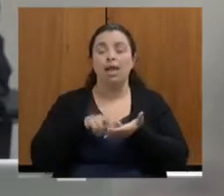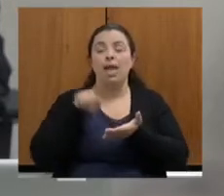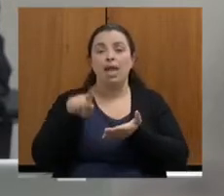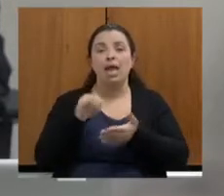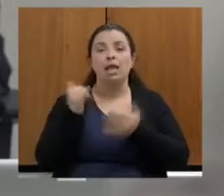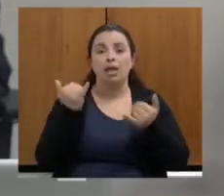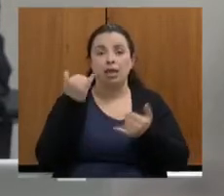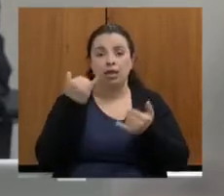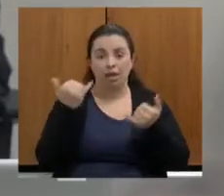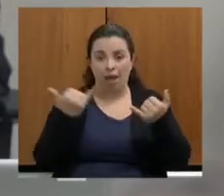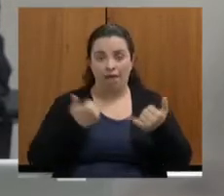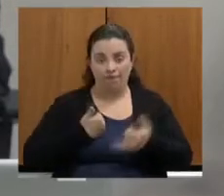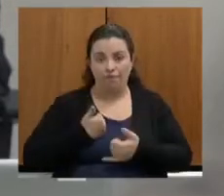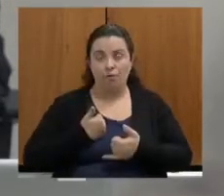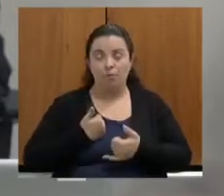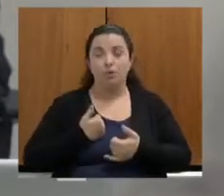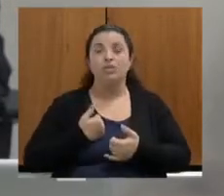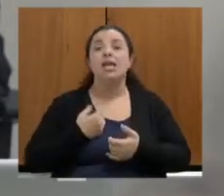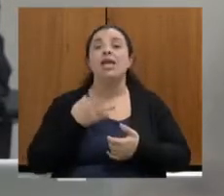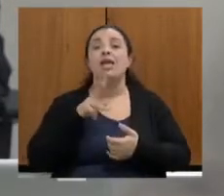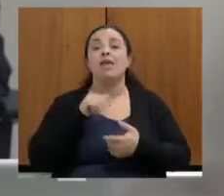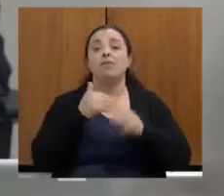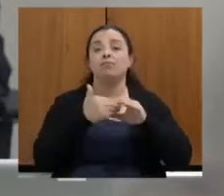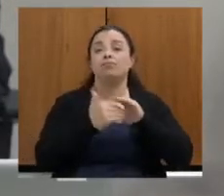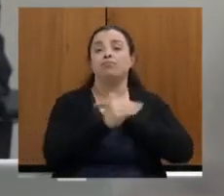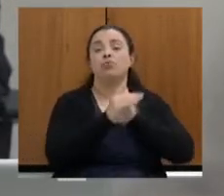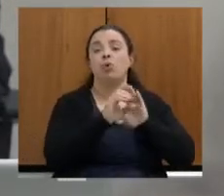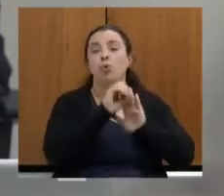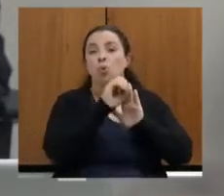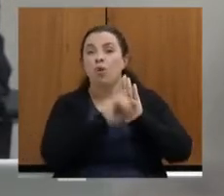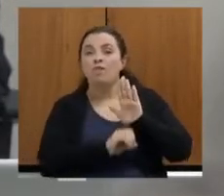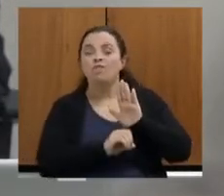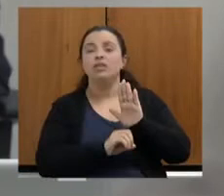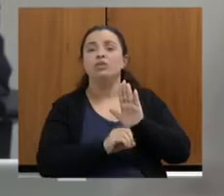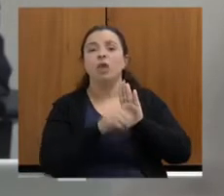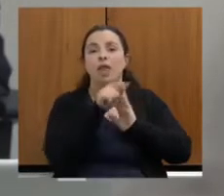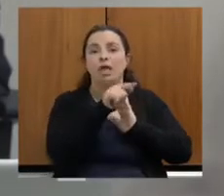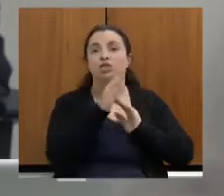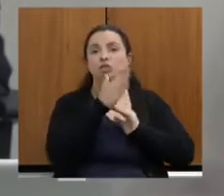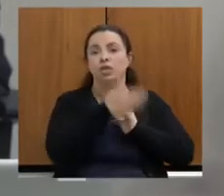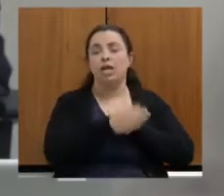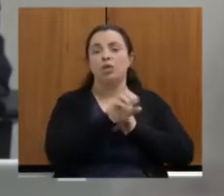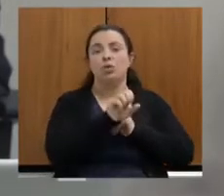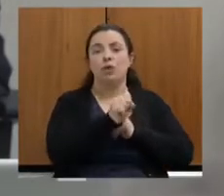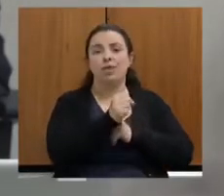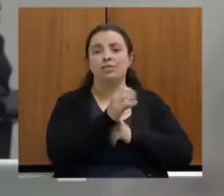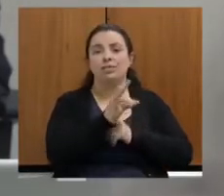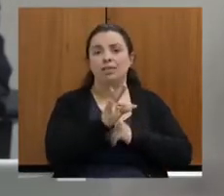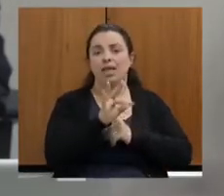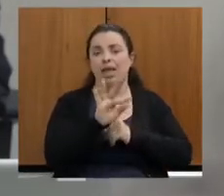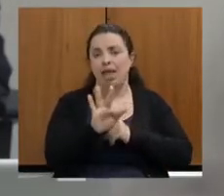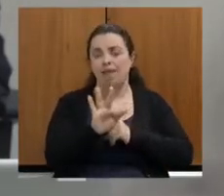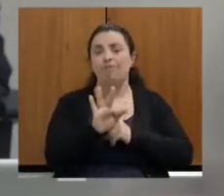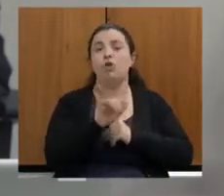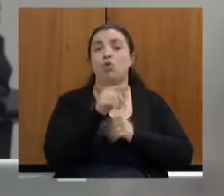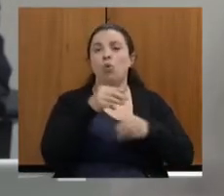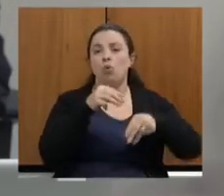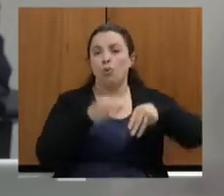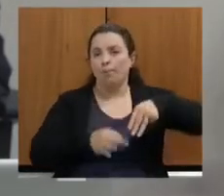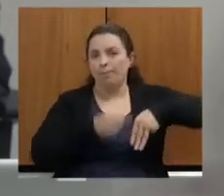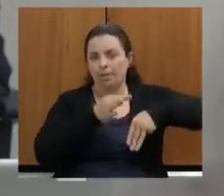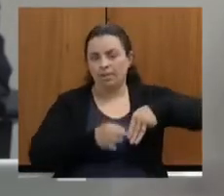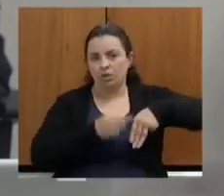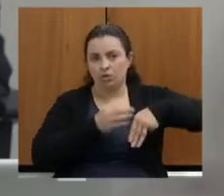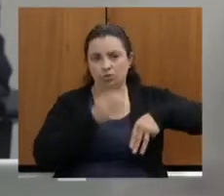informou que estaria encaminhando ao presidente do Supremo Tribunal Federal é o Ministro Luiz fux